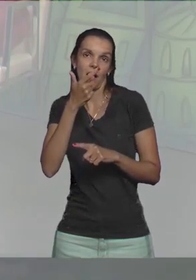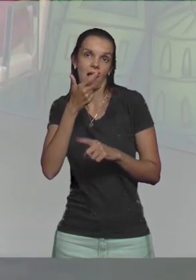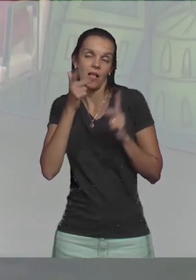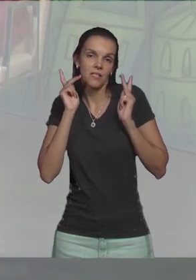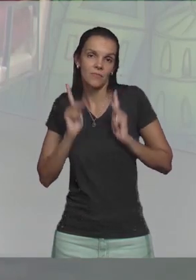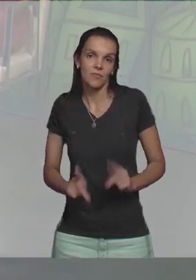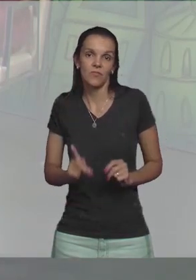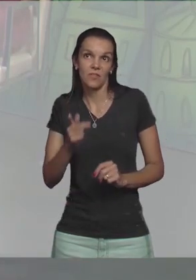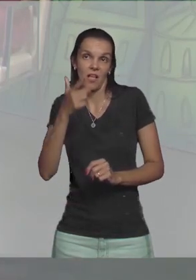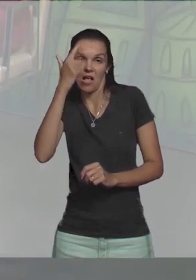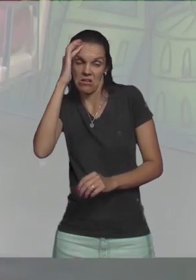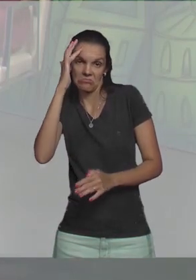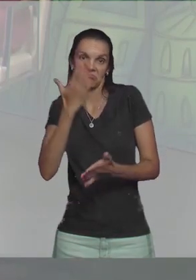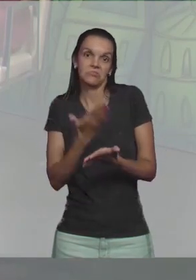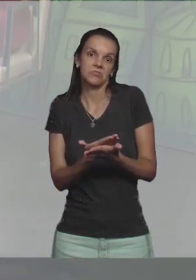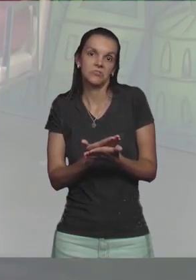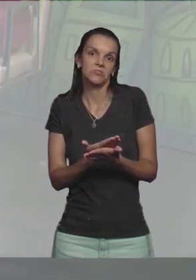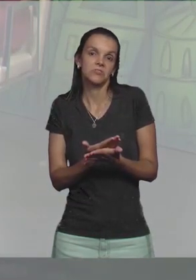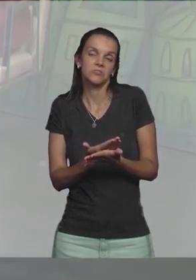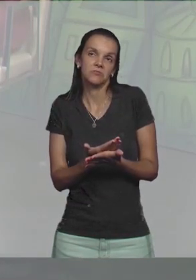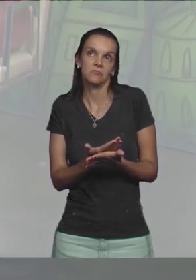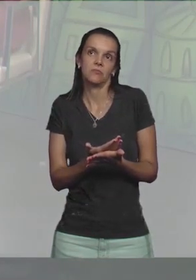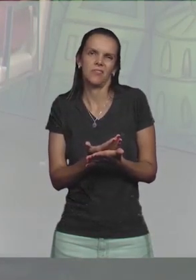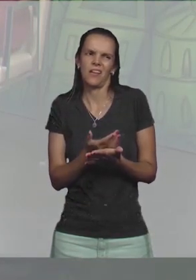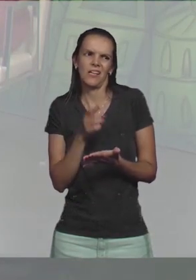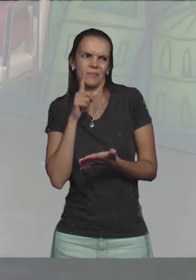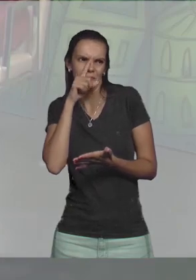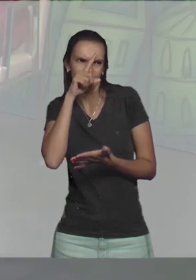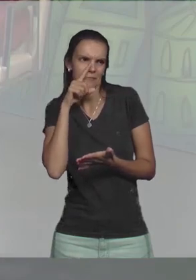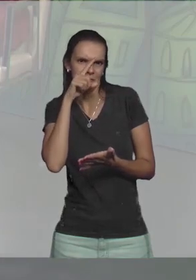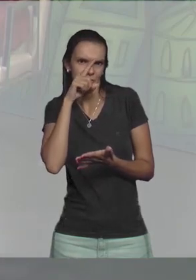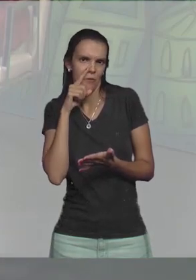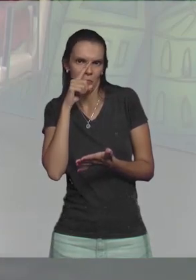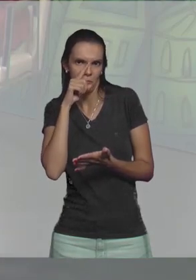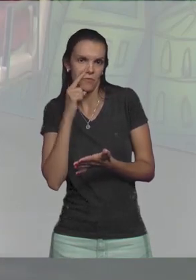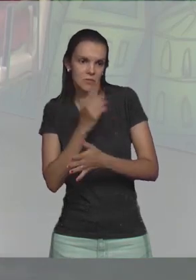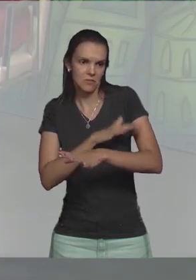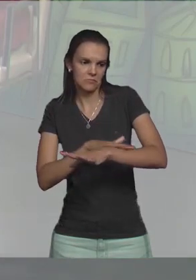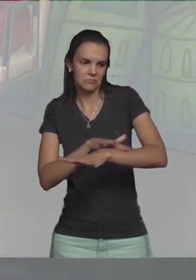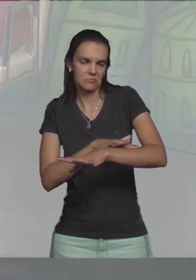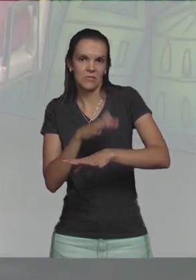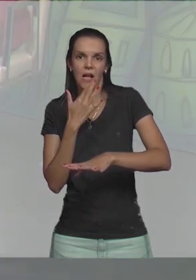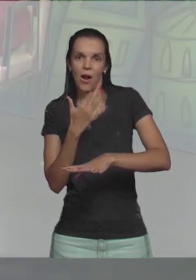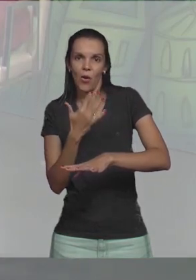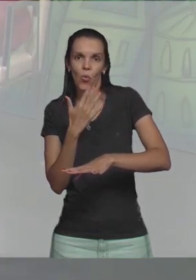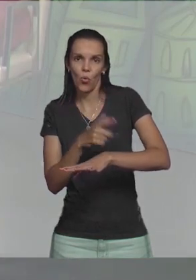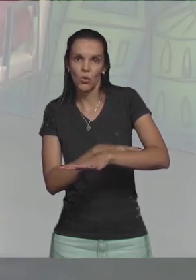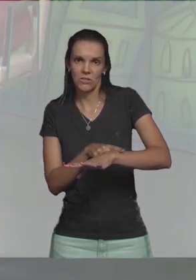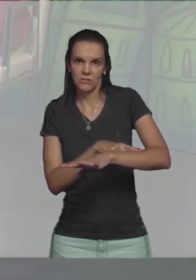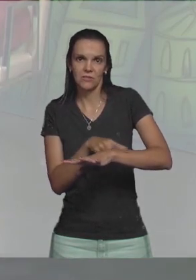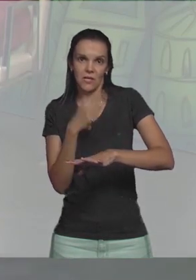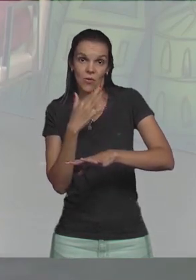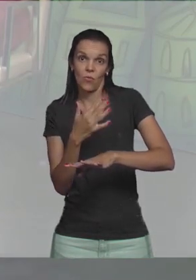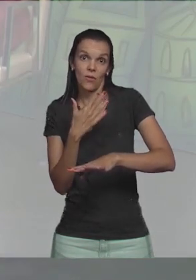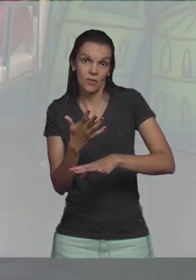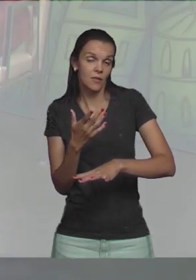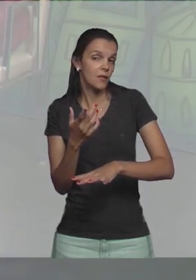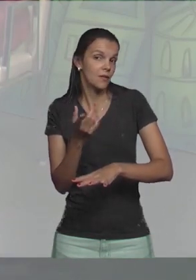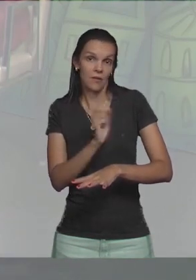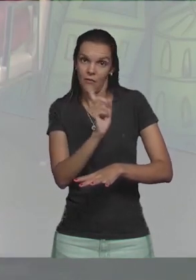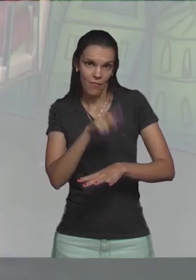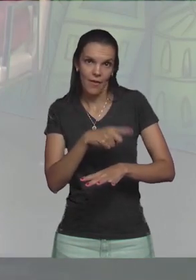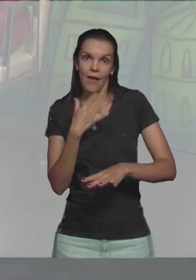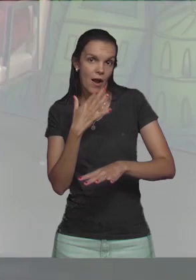né, é um risco social para mim, né, enquanto na verdade não é a cor o risco social, não, né, é a